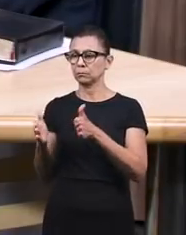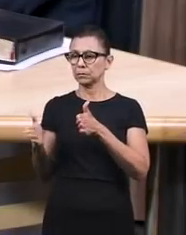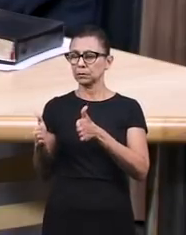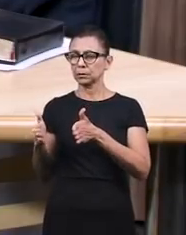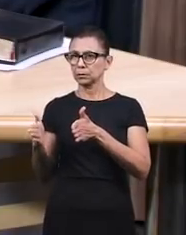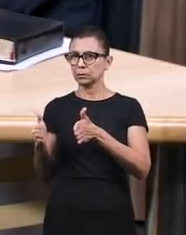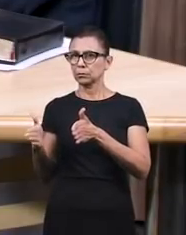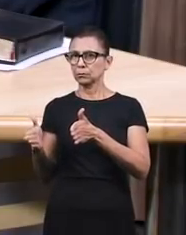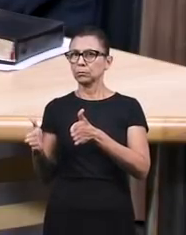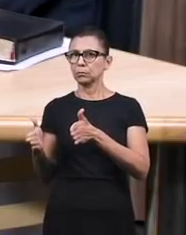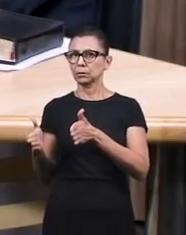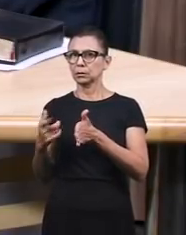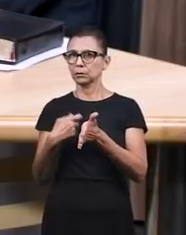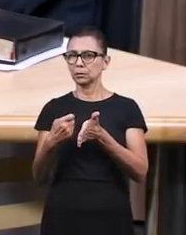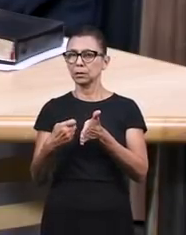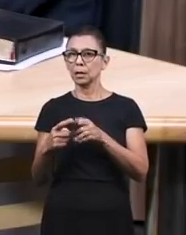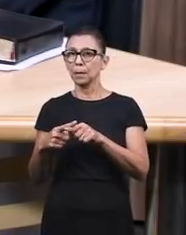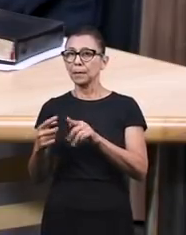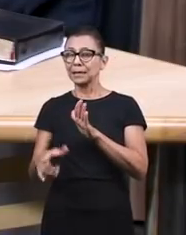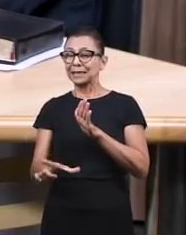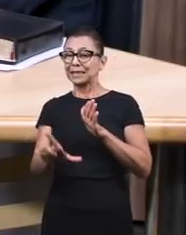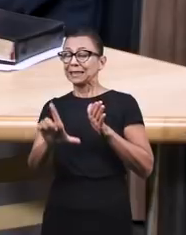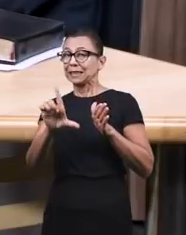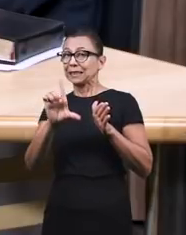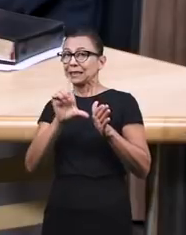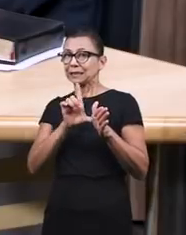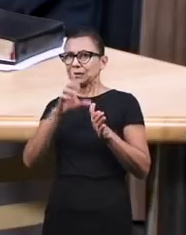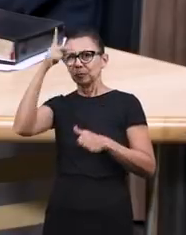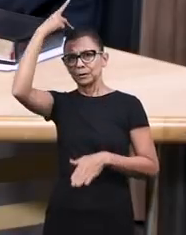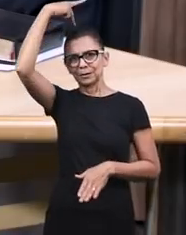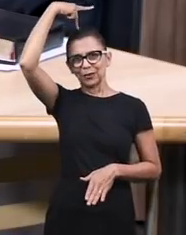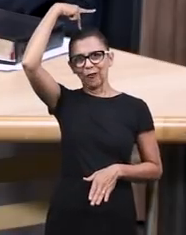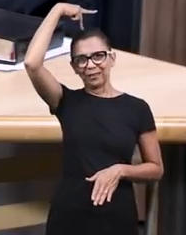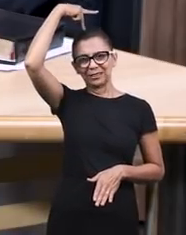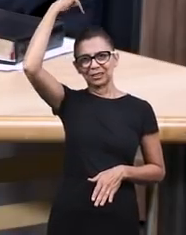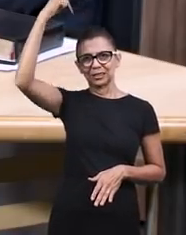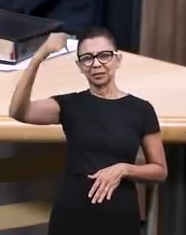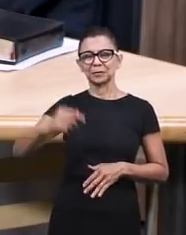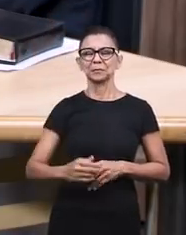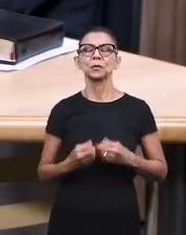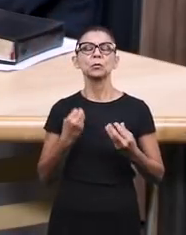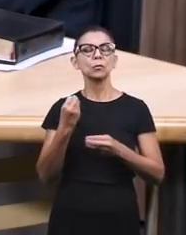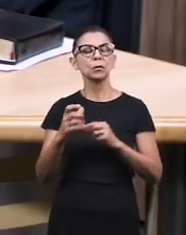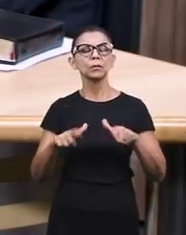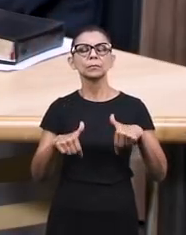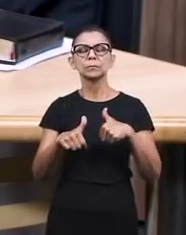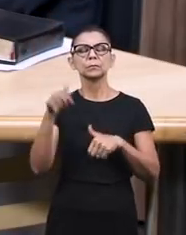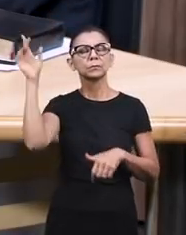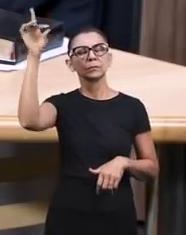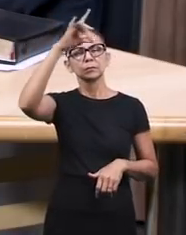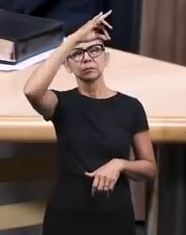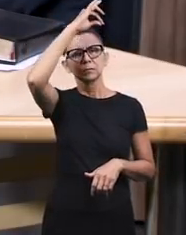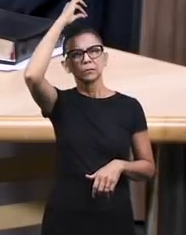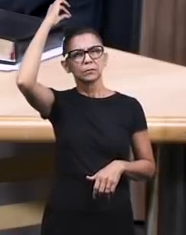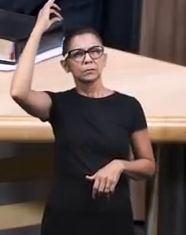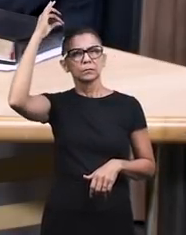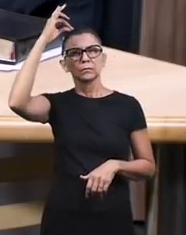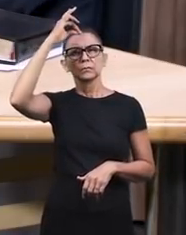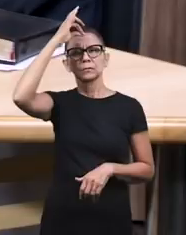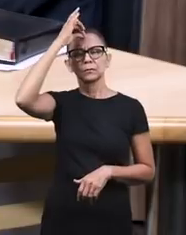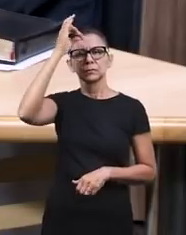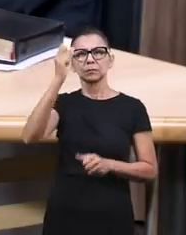Novo Testamento, mas que veio antes do Pentecostes. Como foi então a operação do Espírito Santo antes do derramar do Espírito